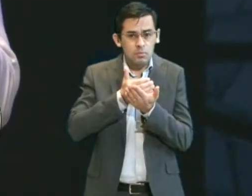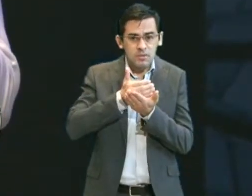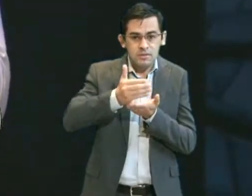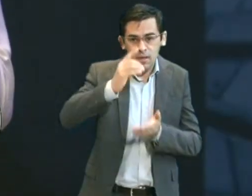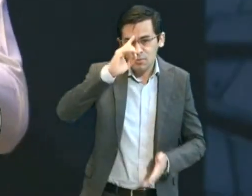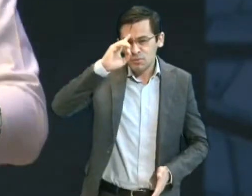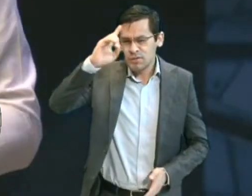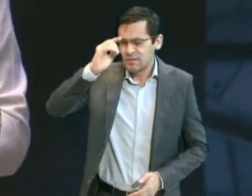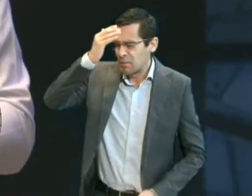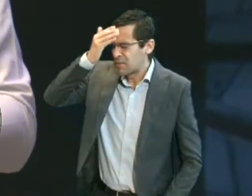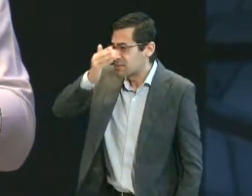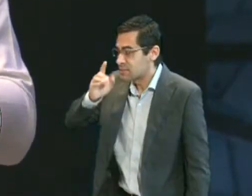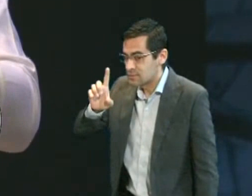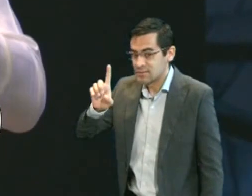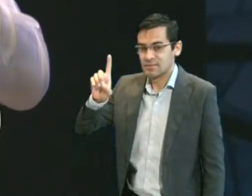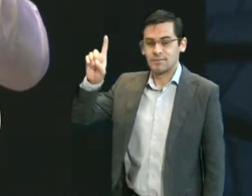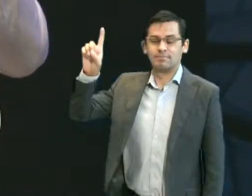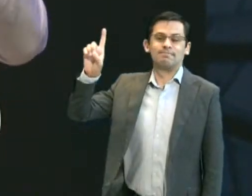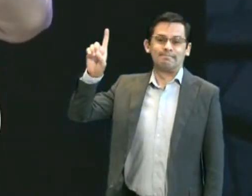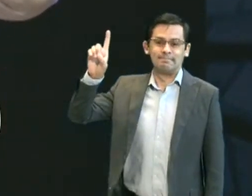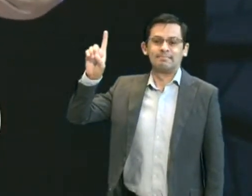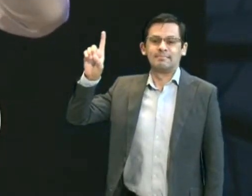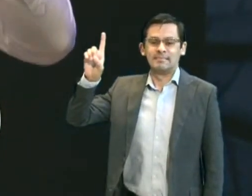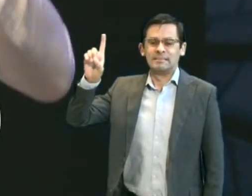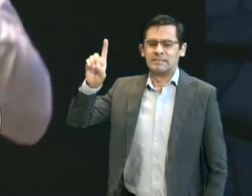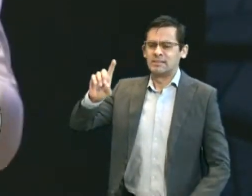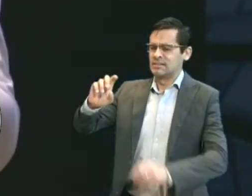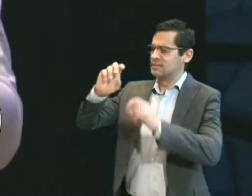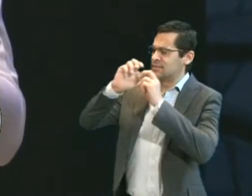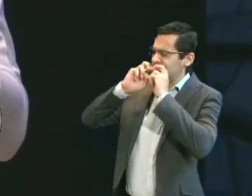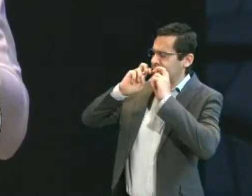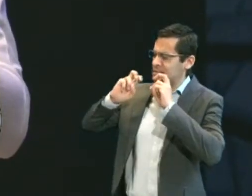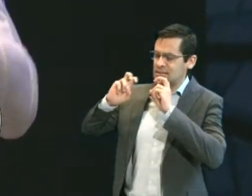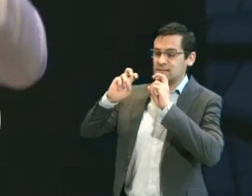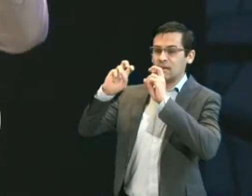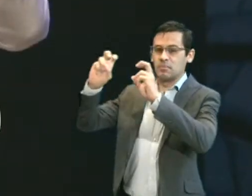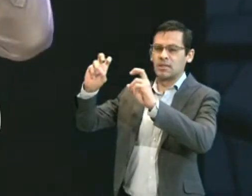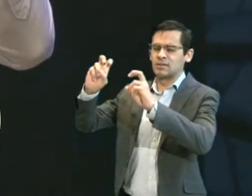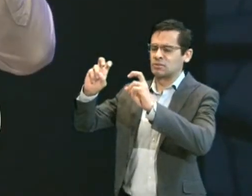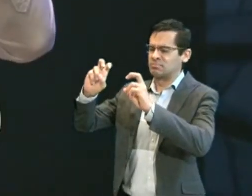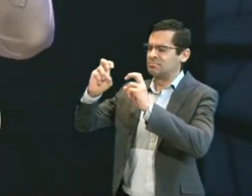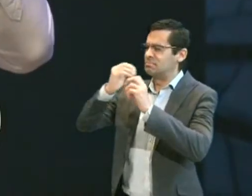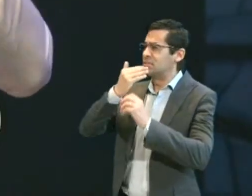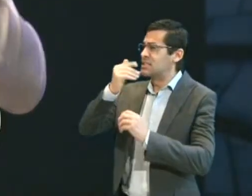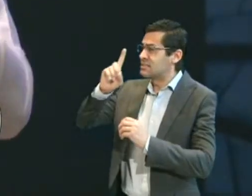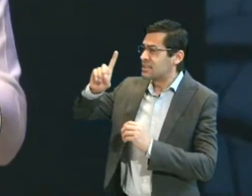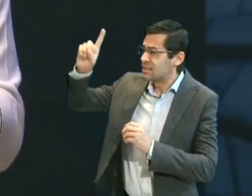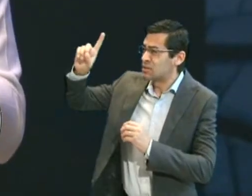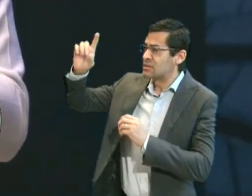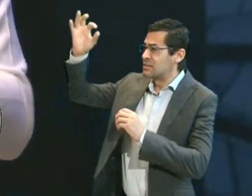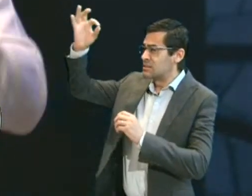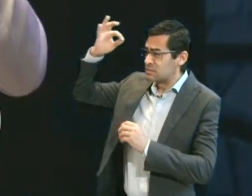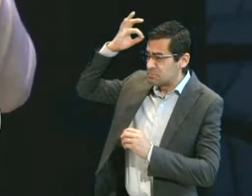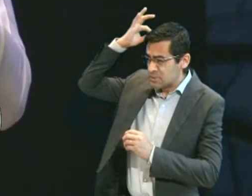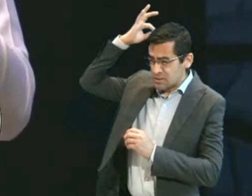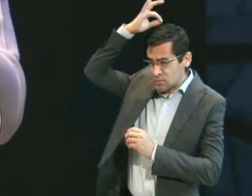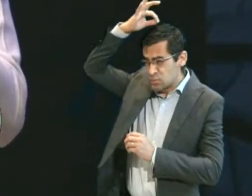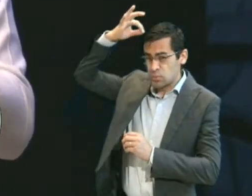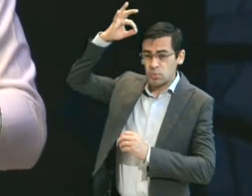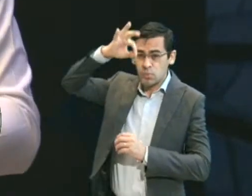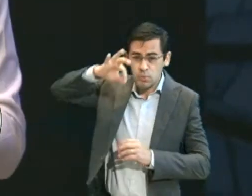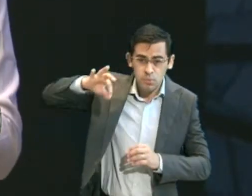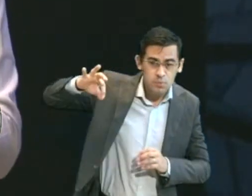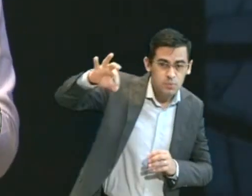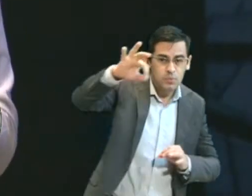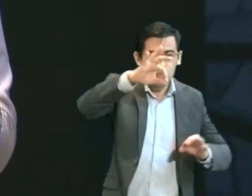na presença de Deus e clamando o derramamento do Espírito,